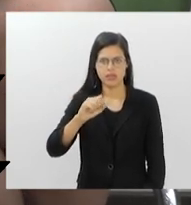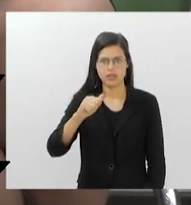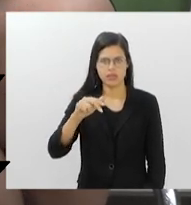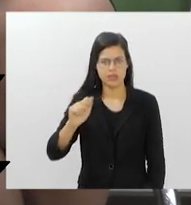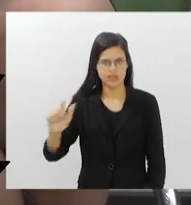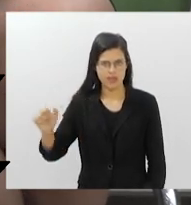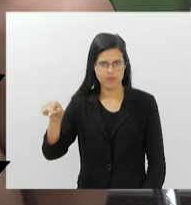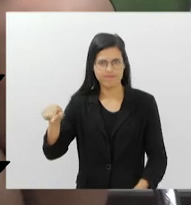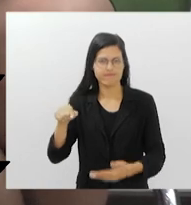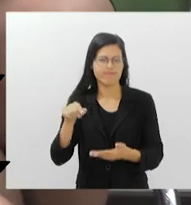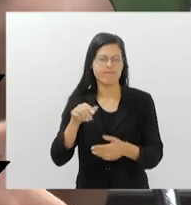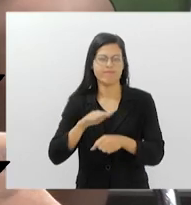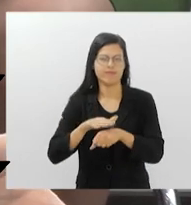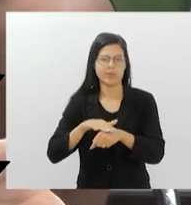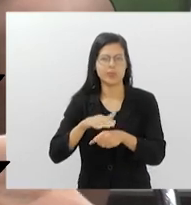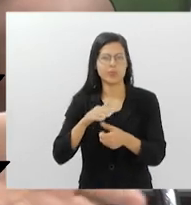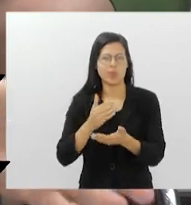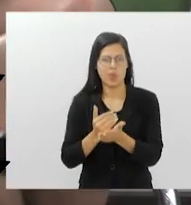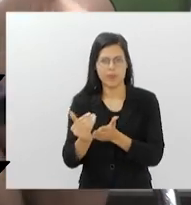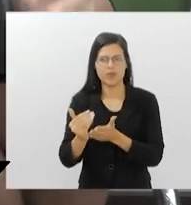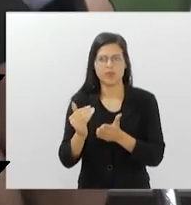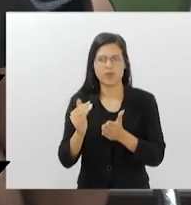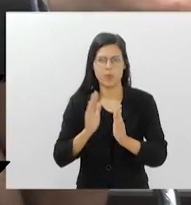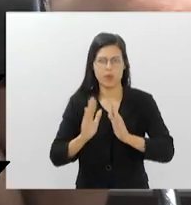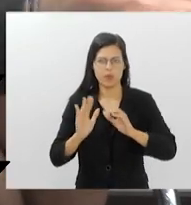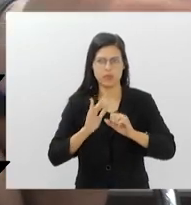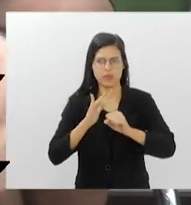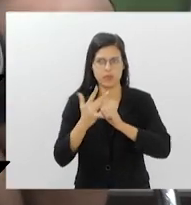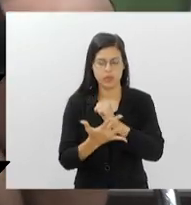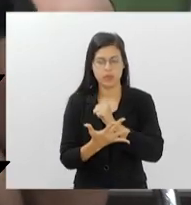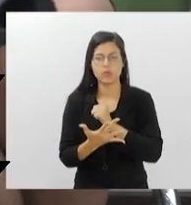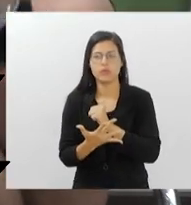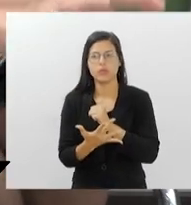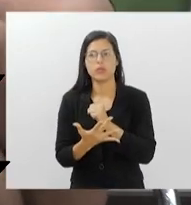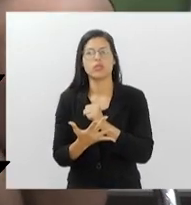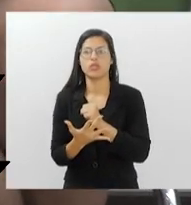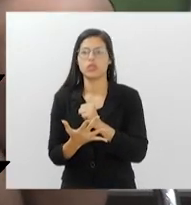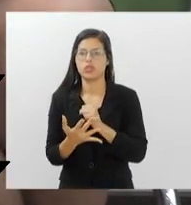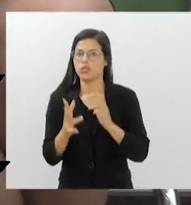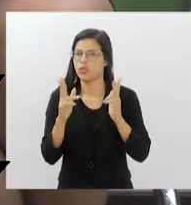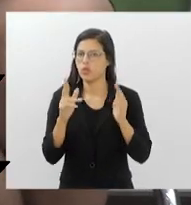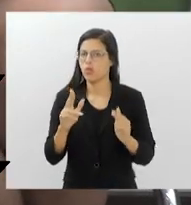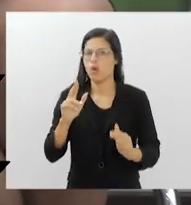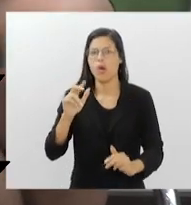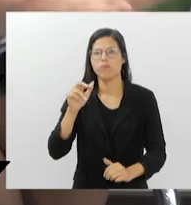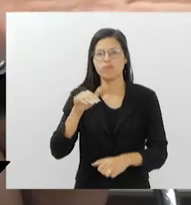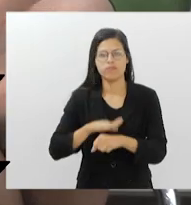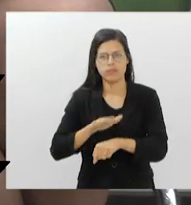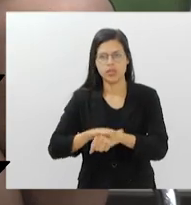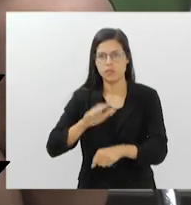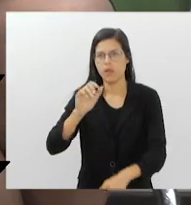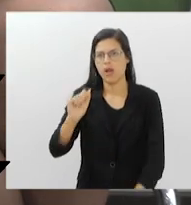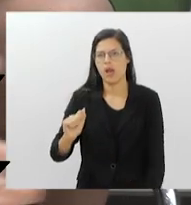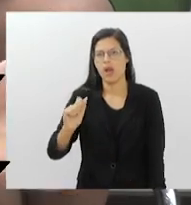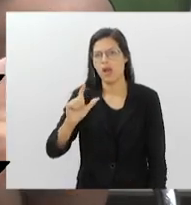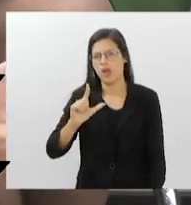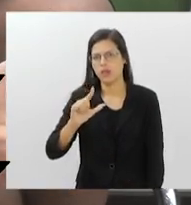da covid né passaria a ter esta mesma alíquota eh